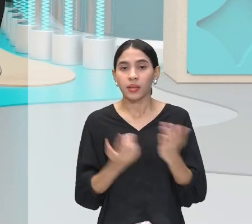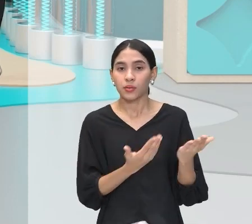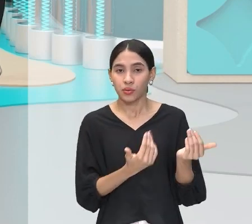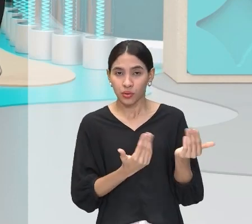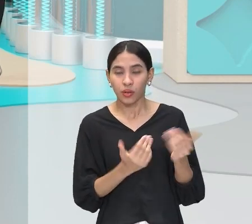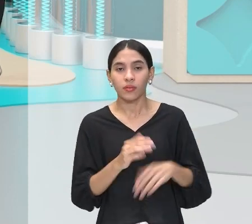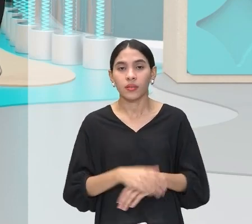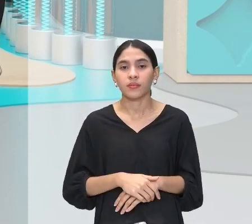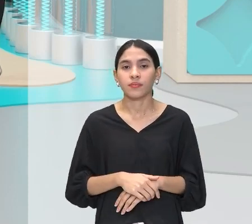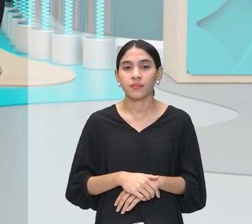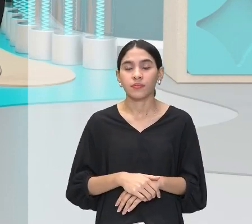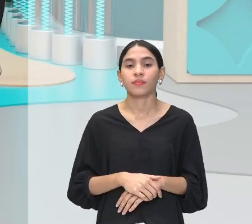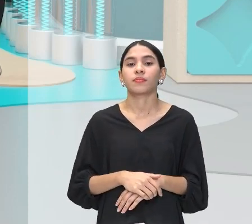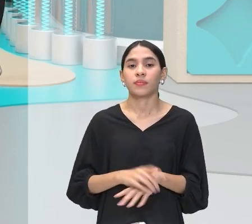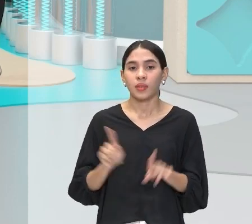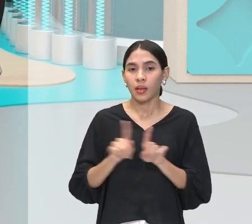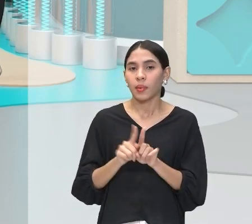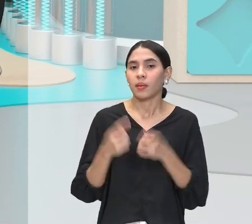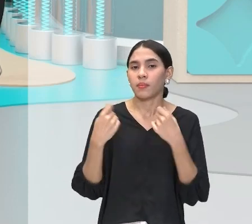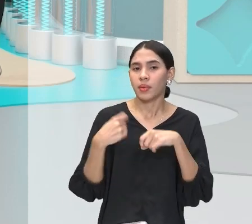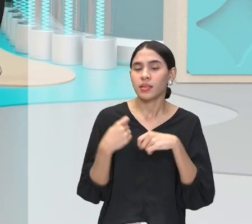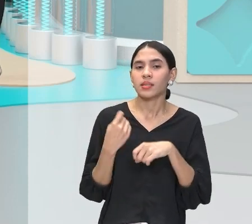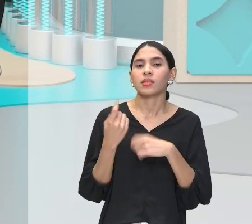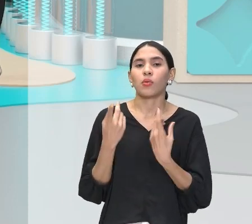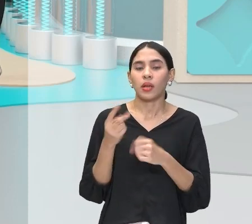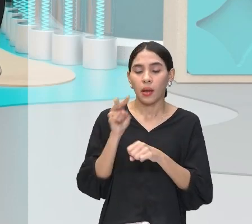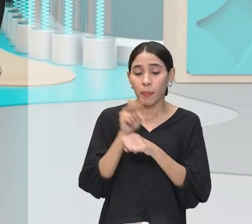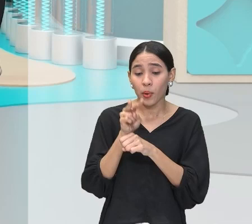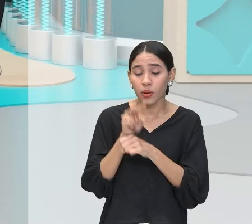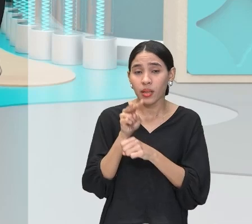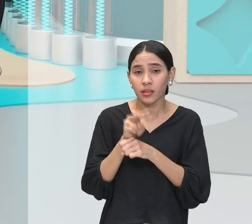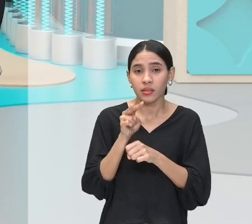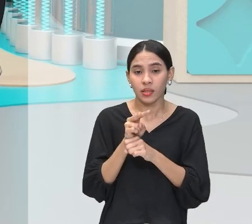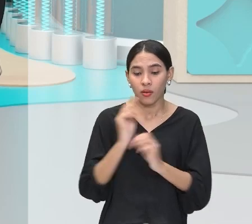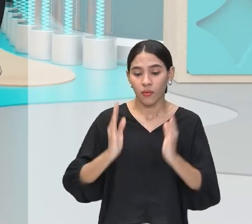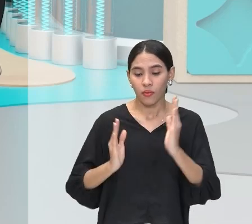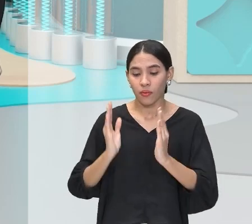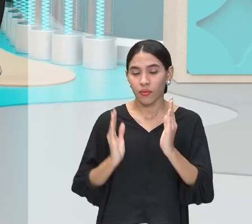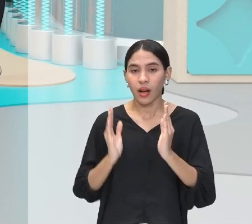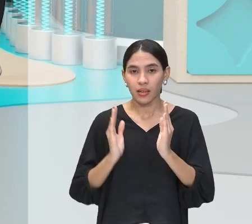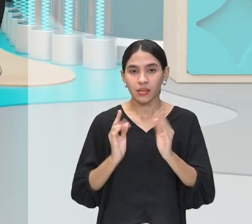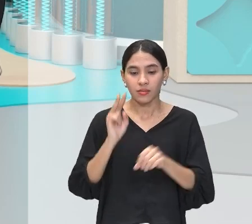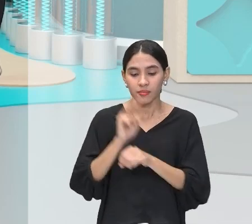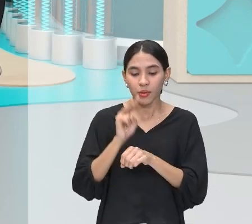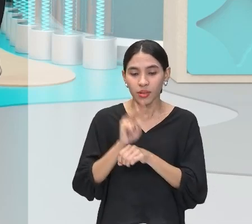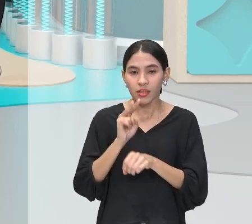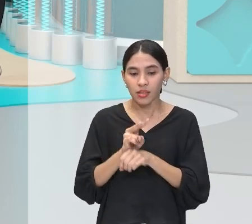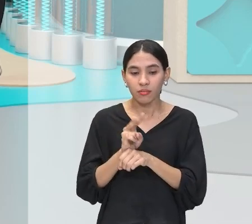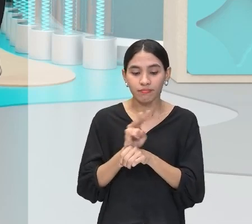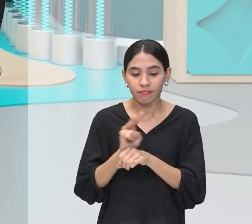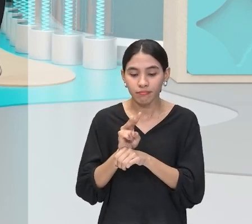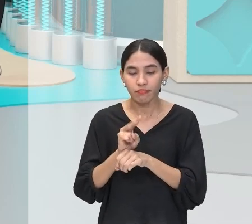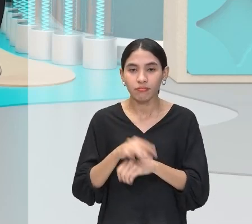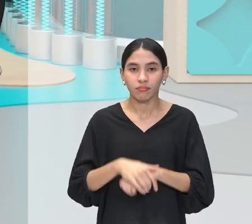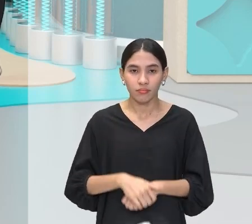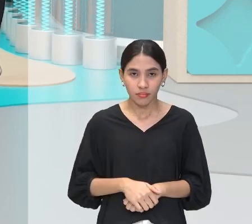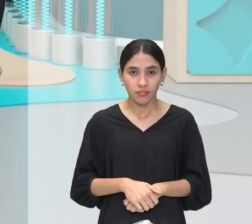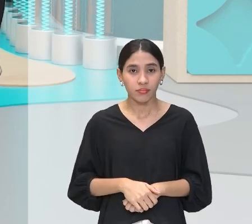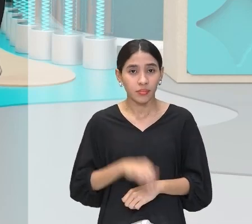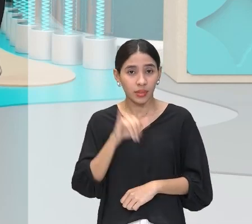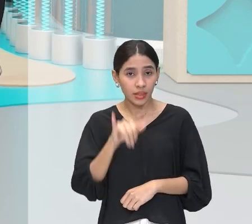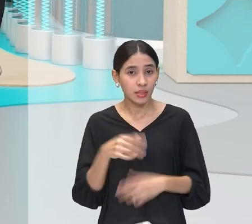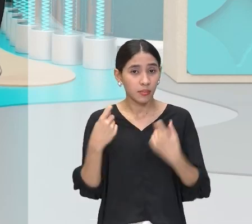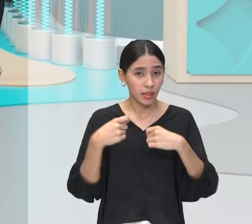é reconhecida também a necessidade de proteção dessas fases da vida. Dito isso, então, se é